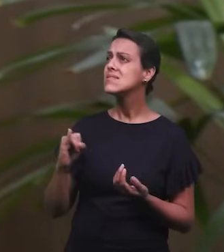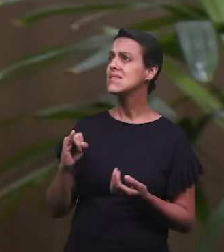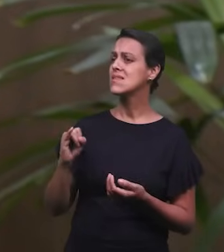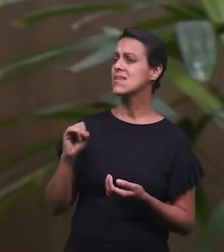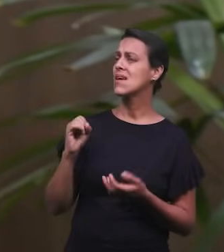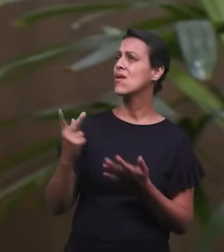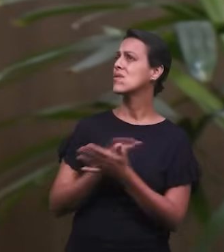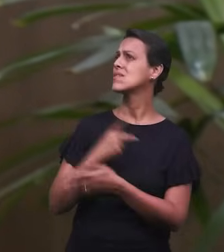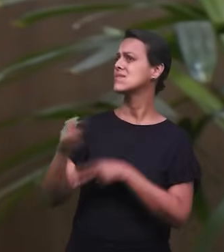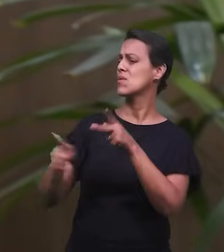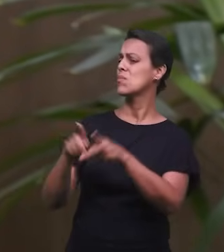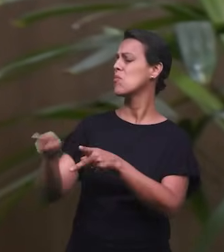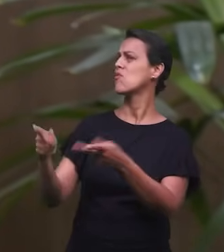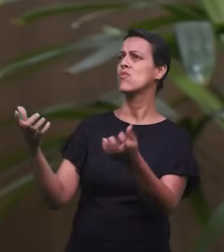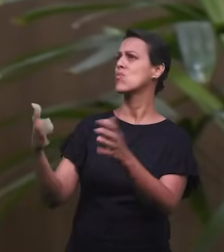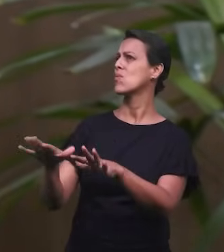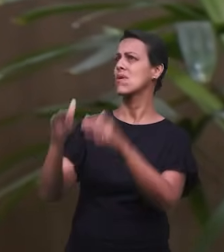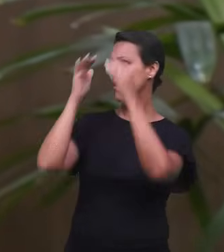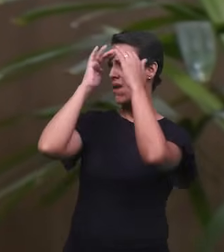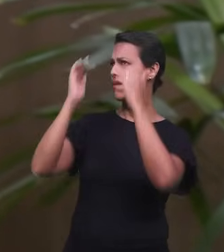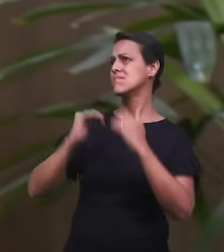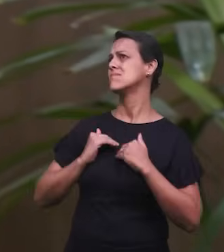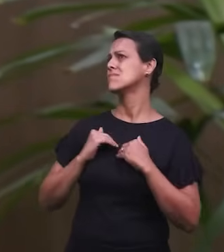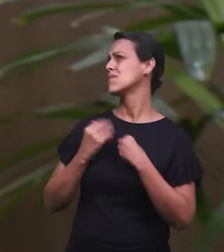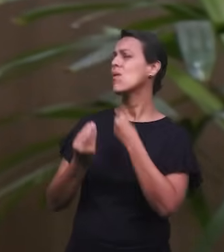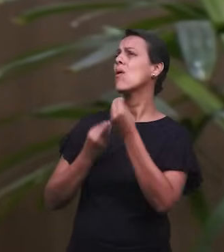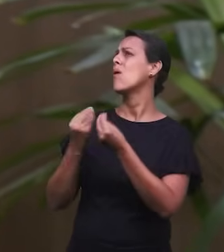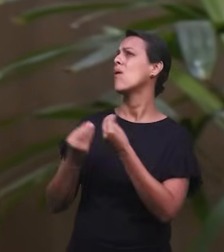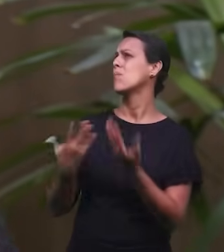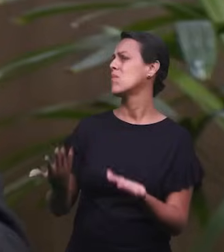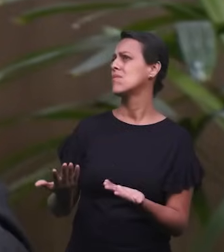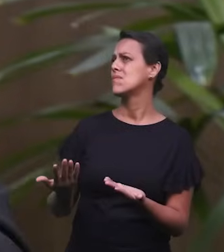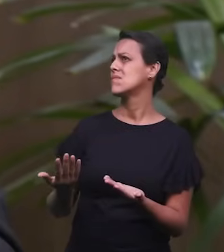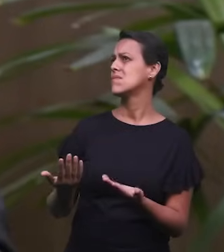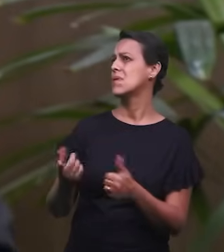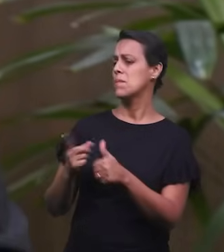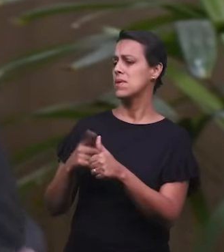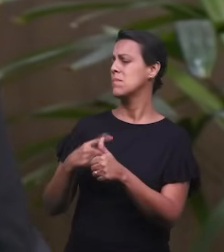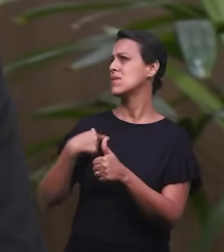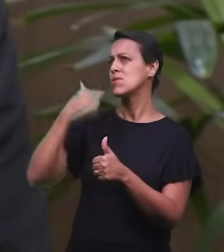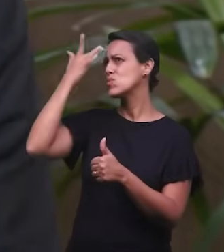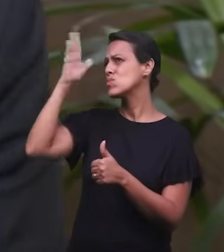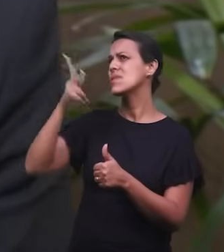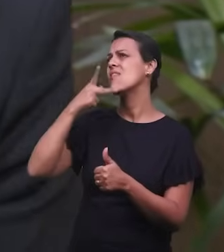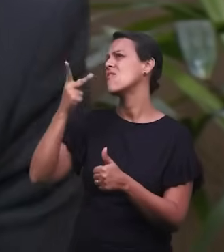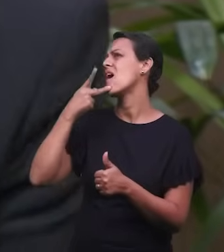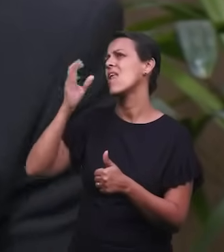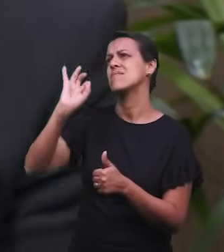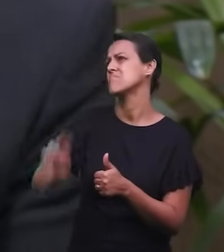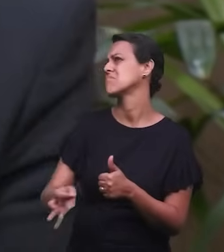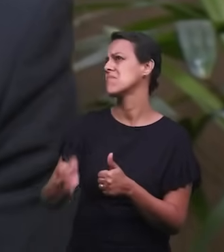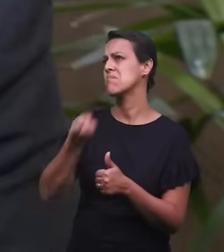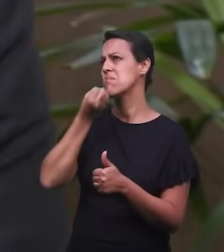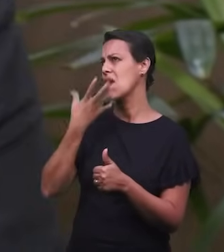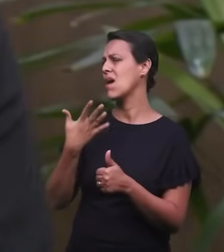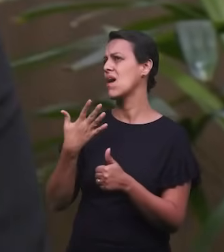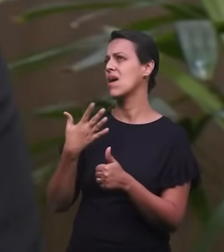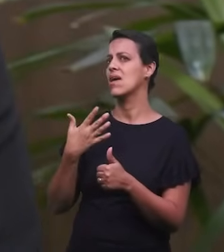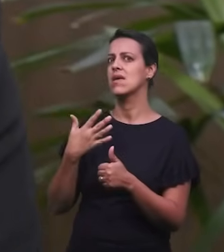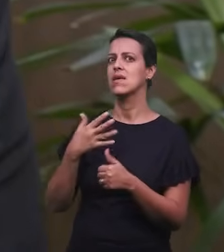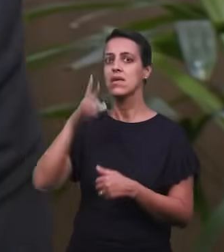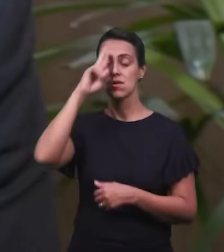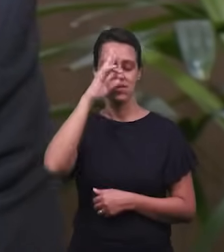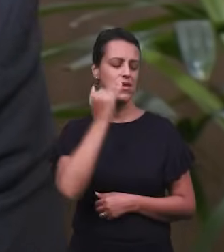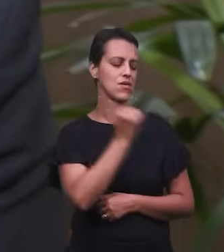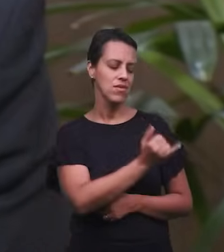povo não vai crer. Como é que vai ser isso? Primeiro, eu não sei falar bem, né? E o Senhor,